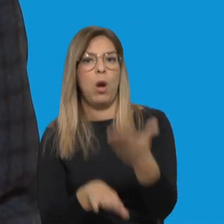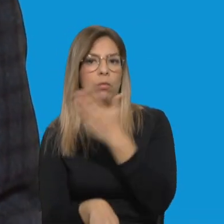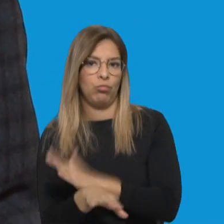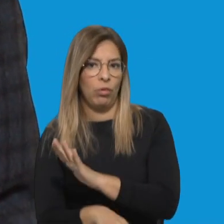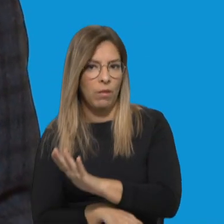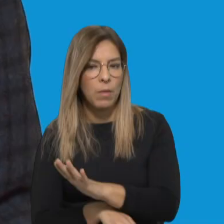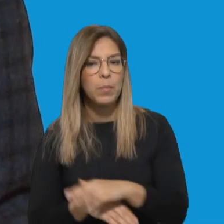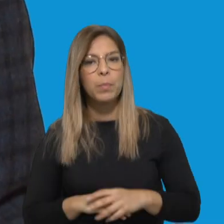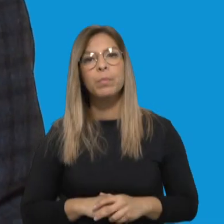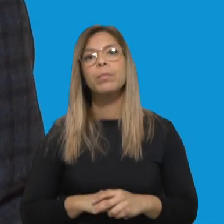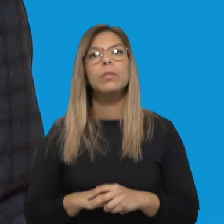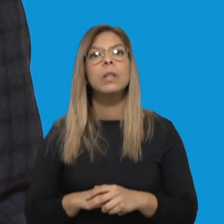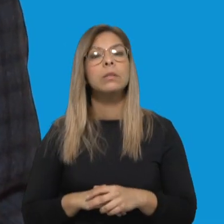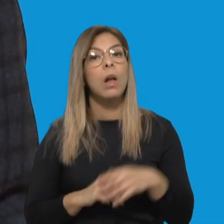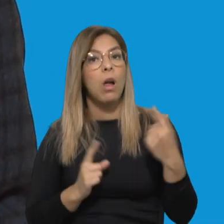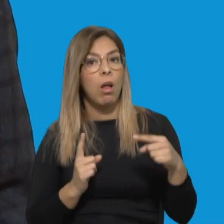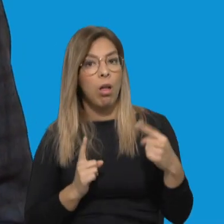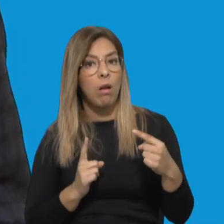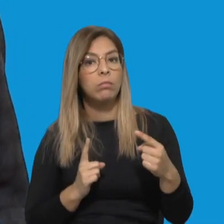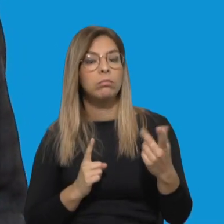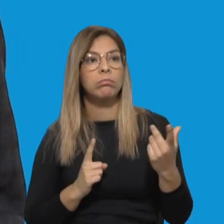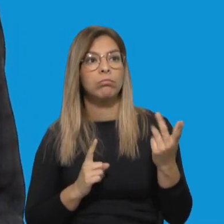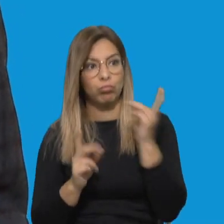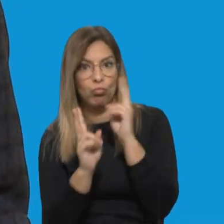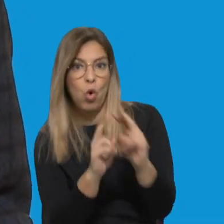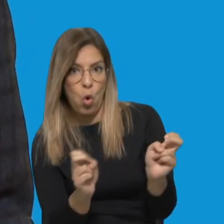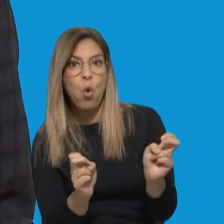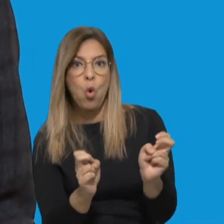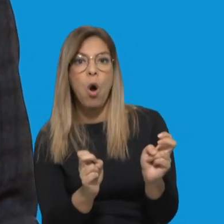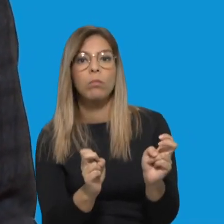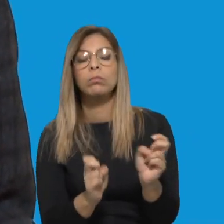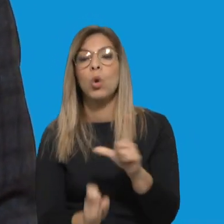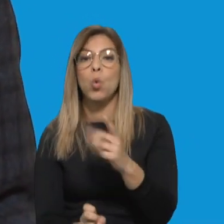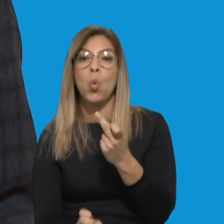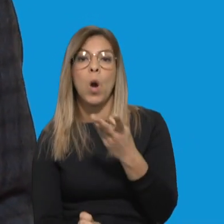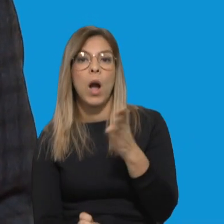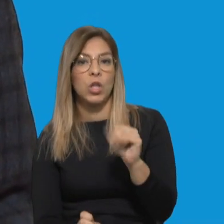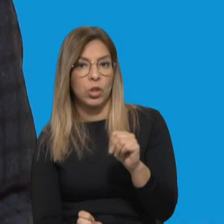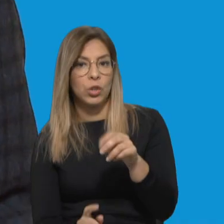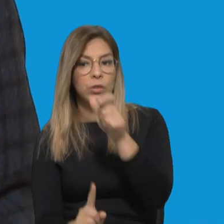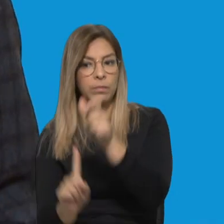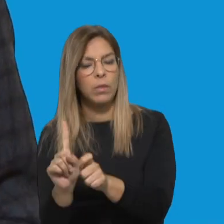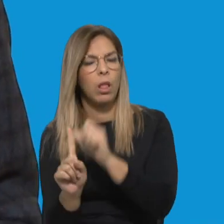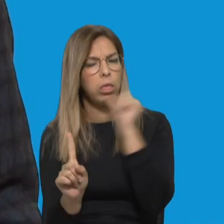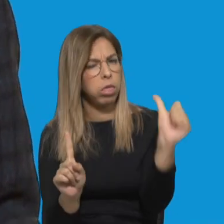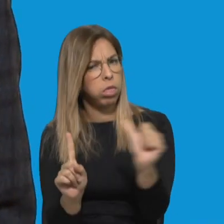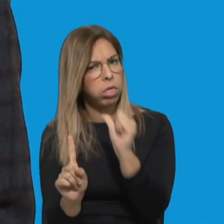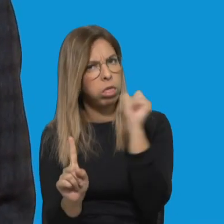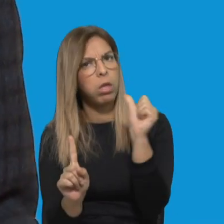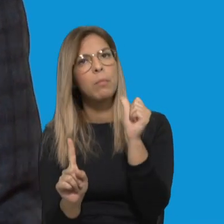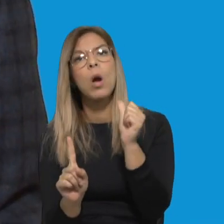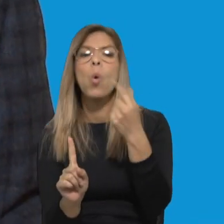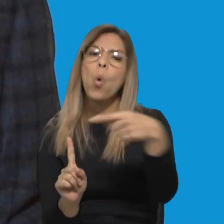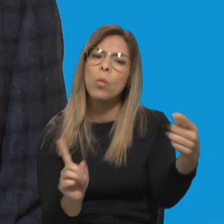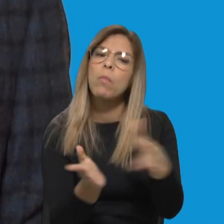novidades há algo que nós encontramos. Lucas é muito consistente nisto, mas todos os